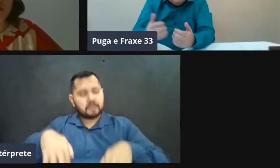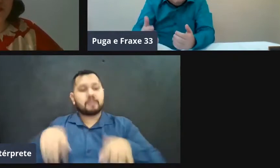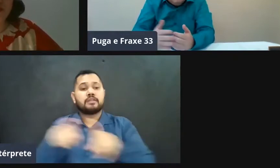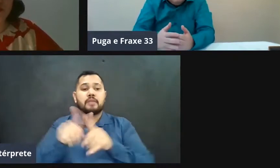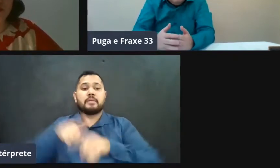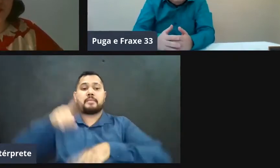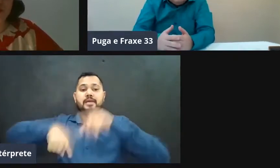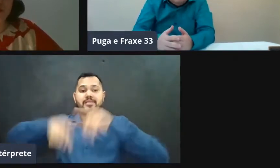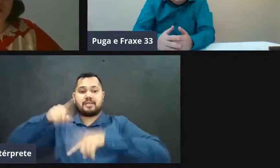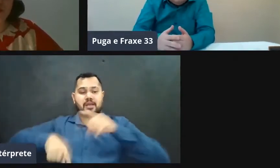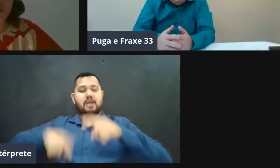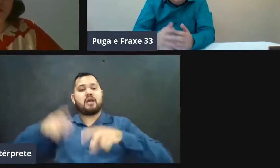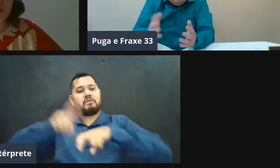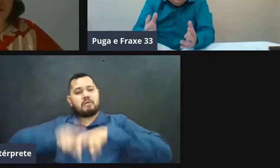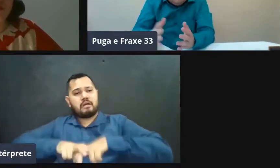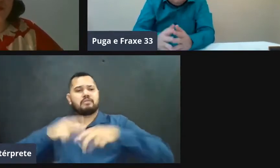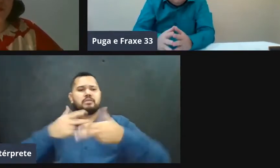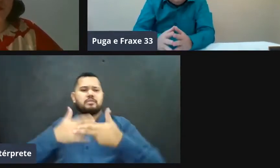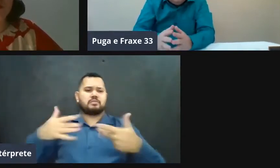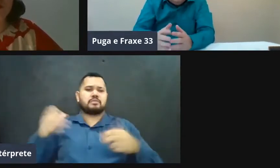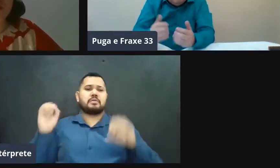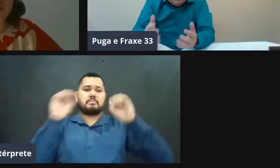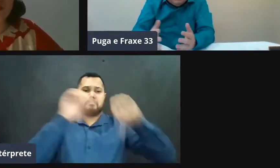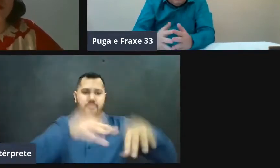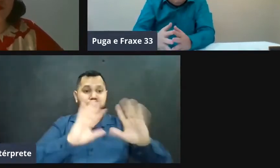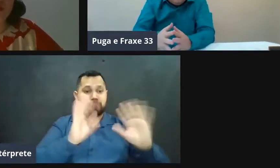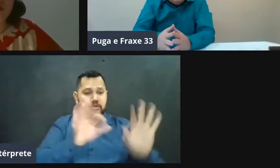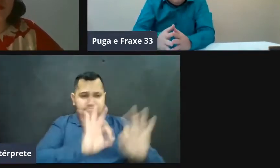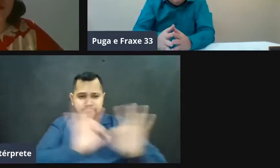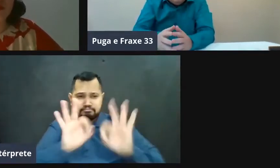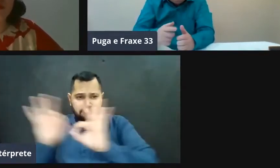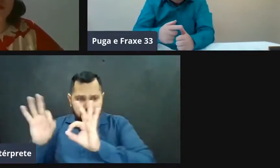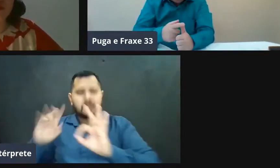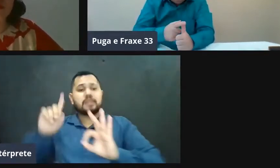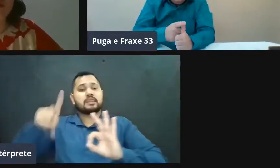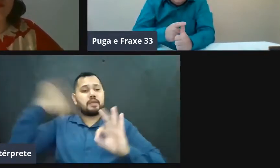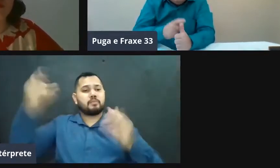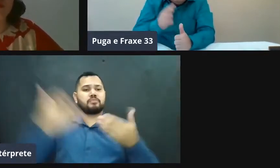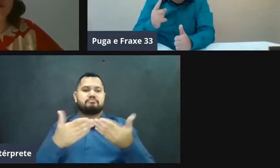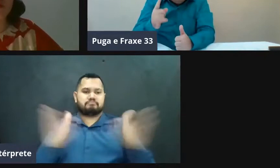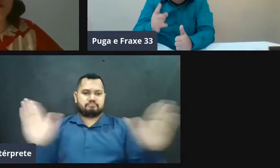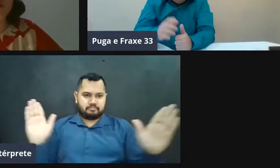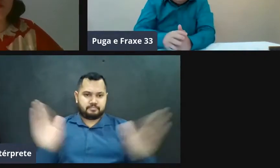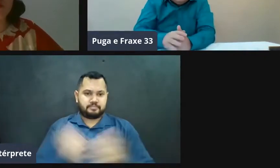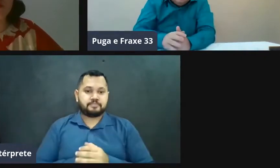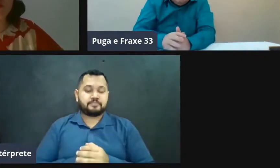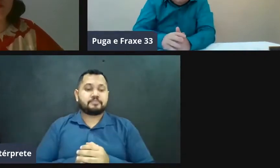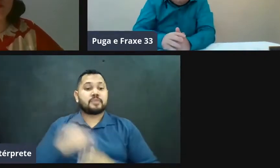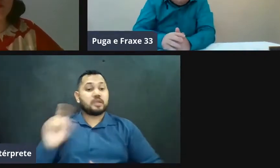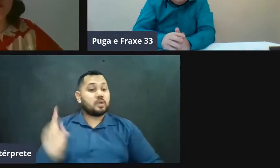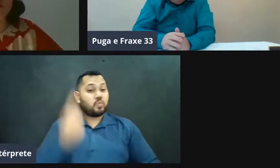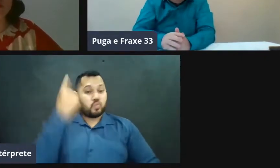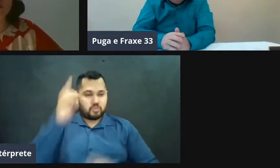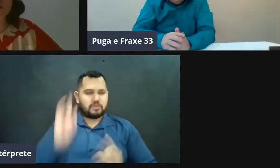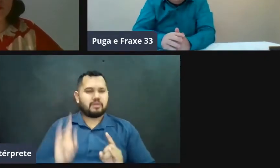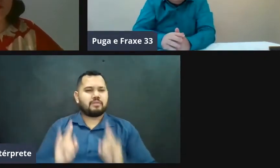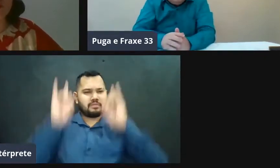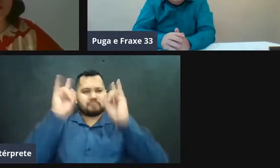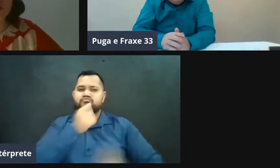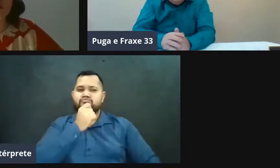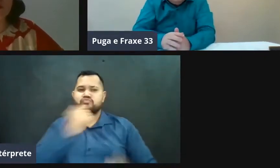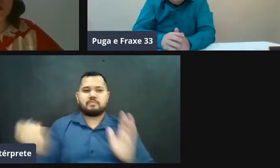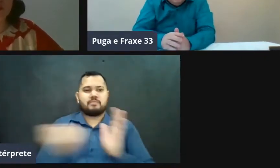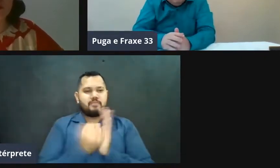para que a gente possa fazer, evidentemente, se faça a inauguração. Então, era a única unidade acadêmica da UFAM que não tinha